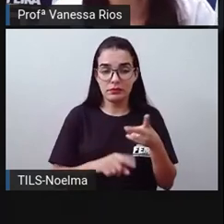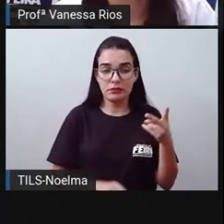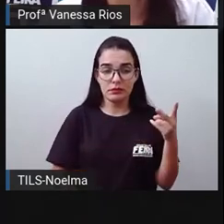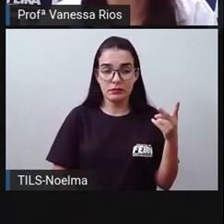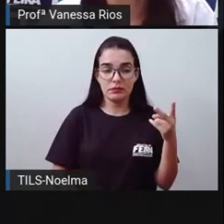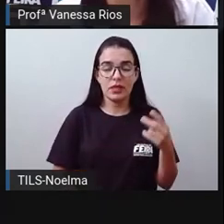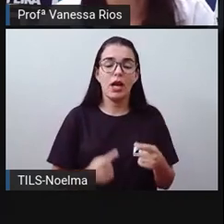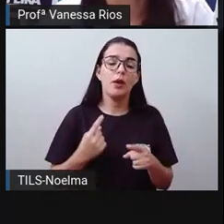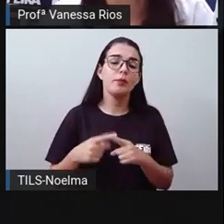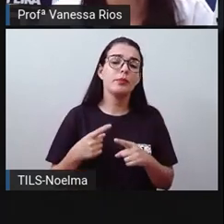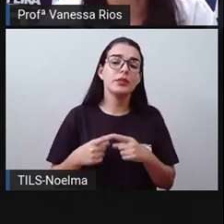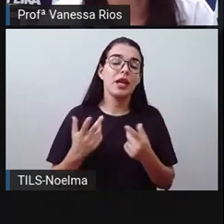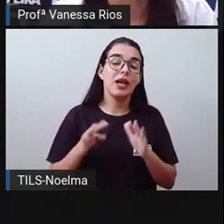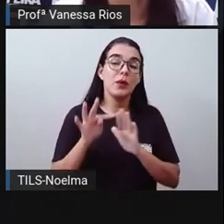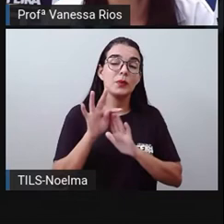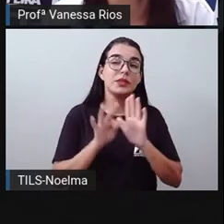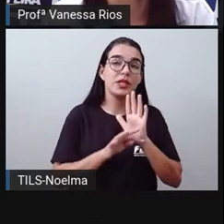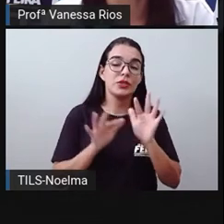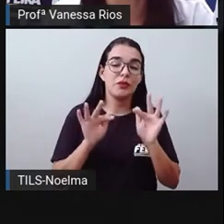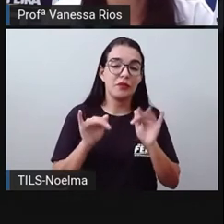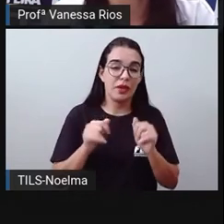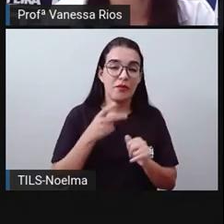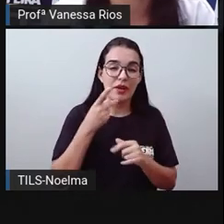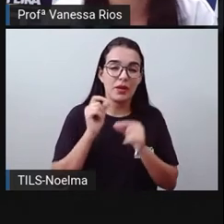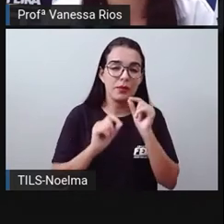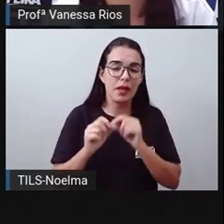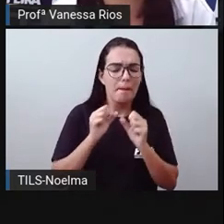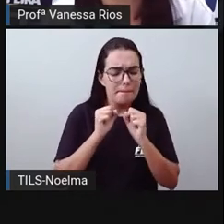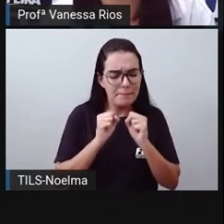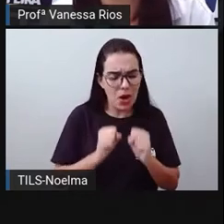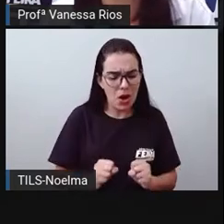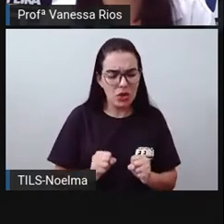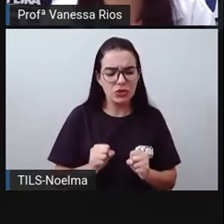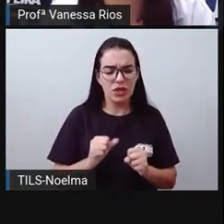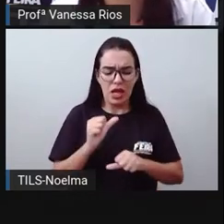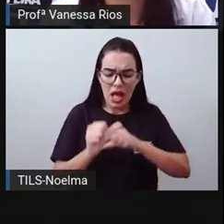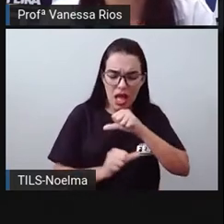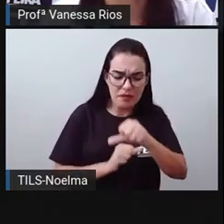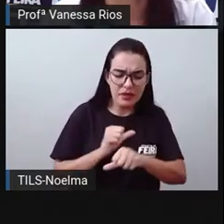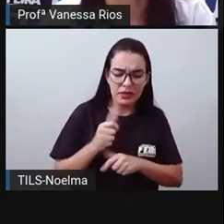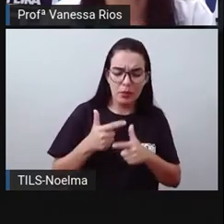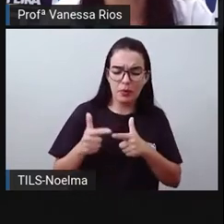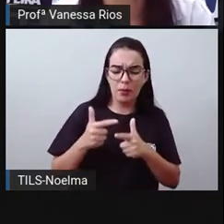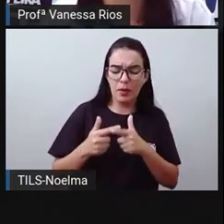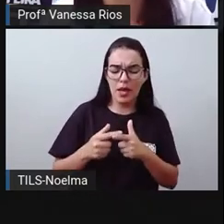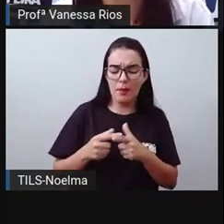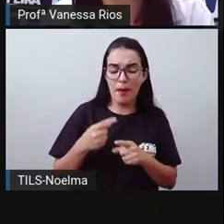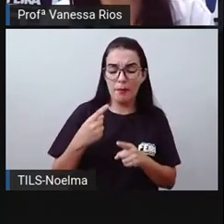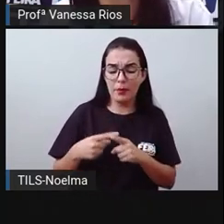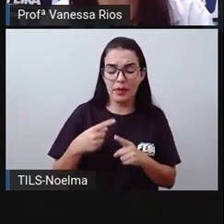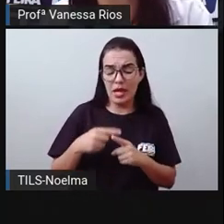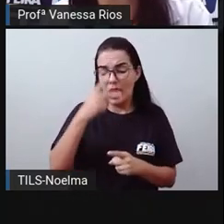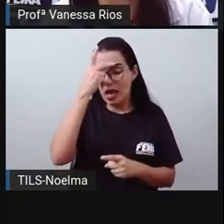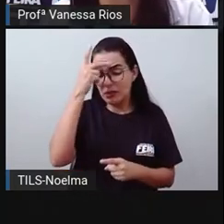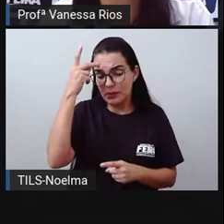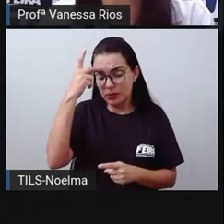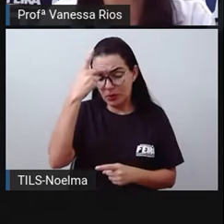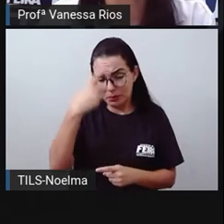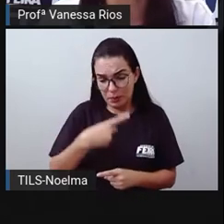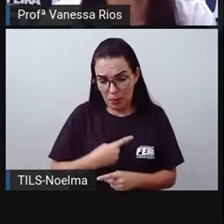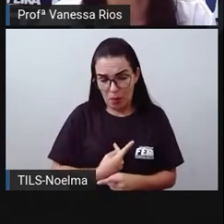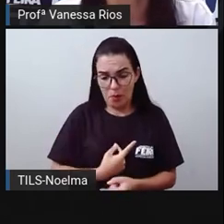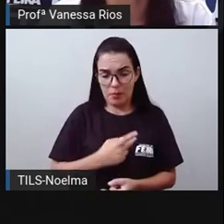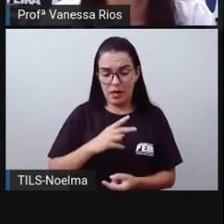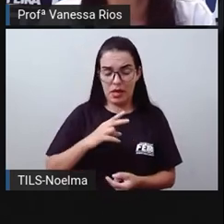texto no final fala sobre a possibilidade de reverter o problema se as autoridades, se os indivíduos se preocupassem com